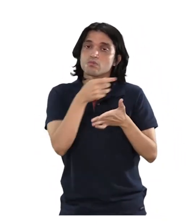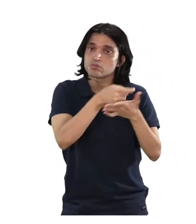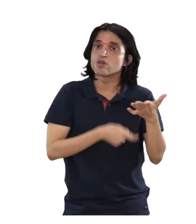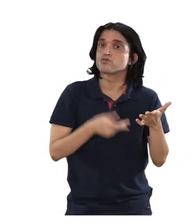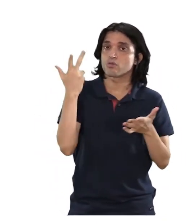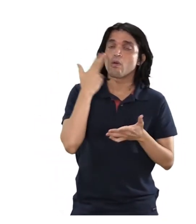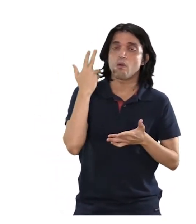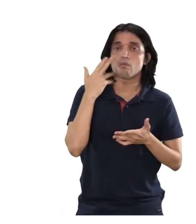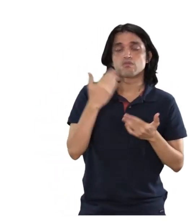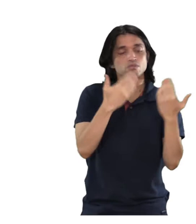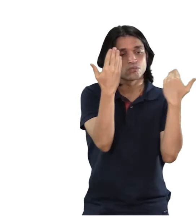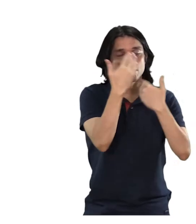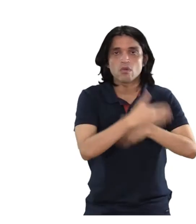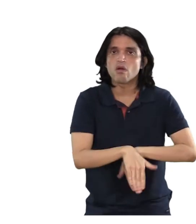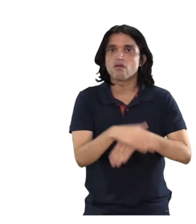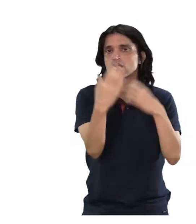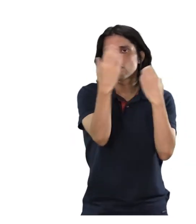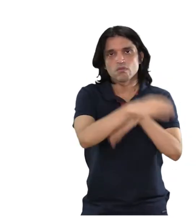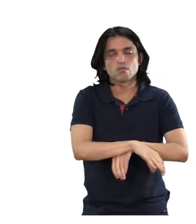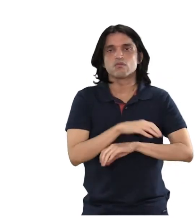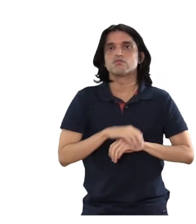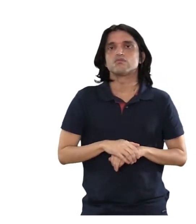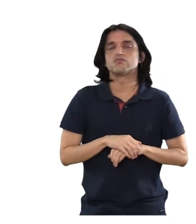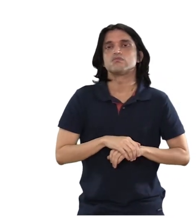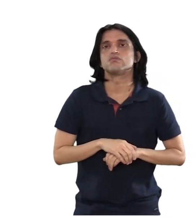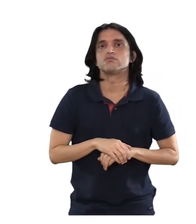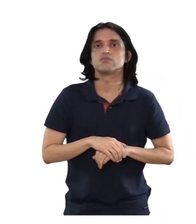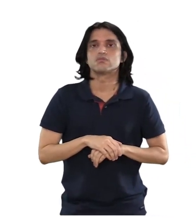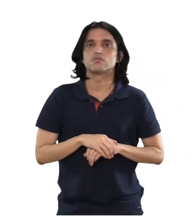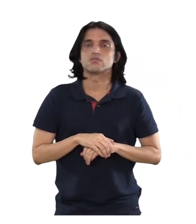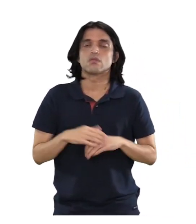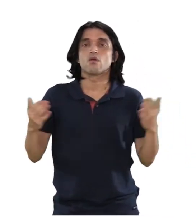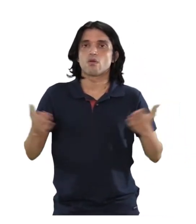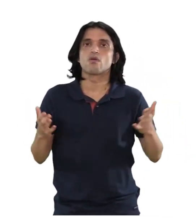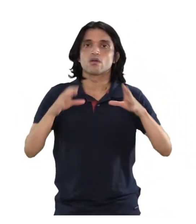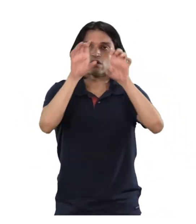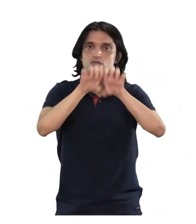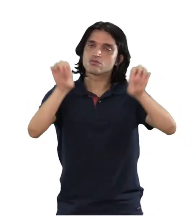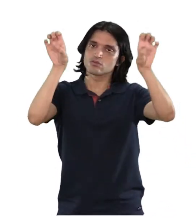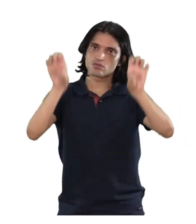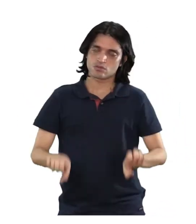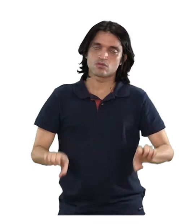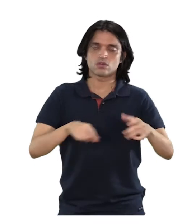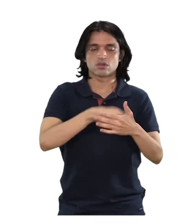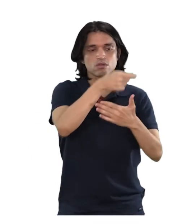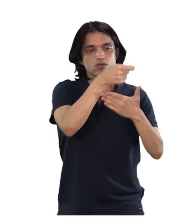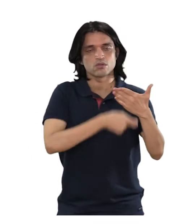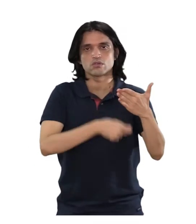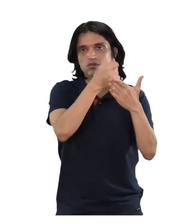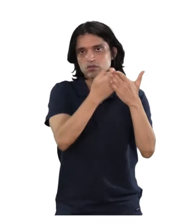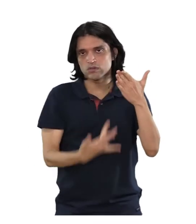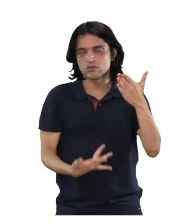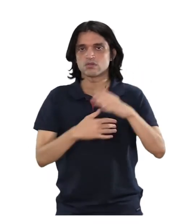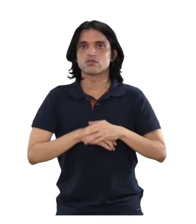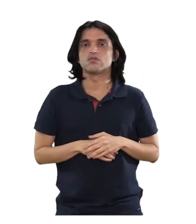muito comuns em provas de vestibulares e concursos. Vamos ver agora a estrutura do texto dissertativo.